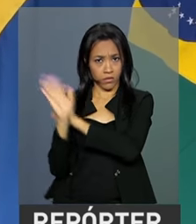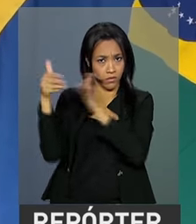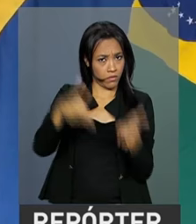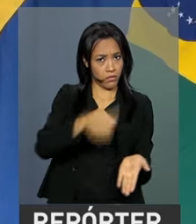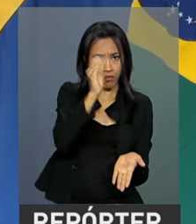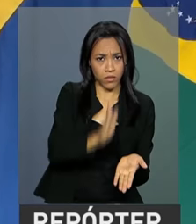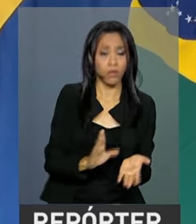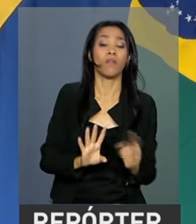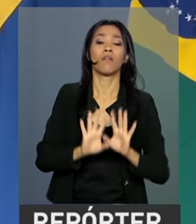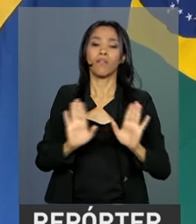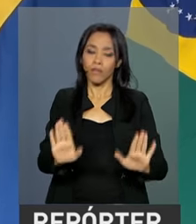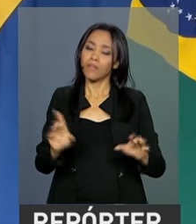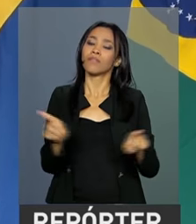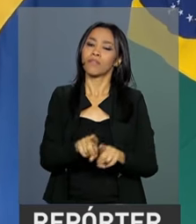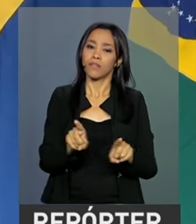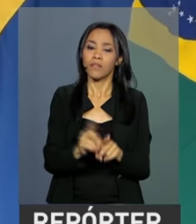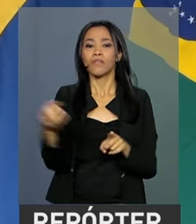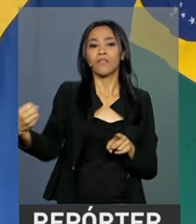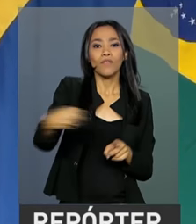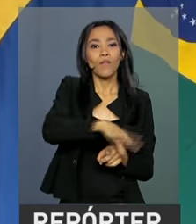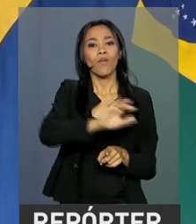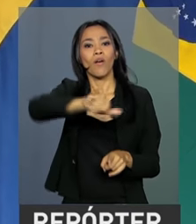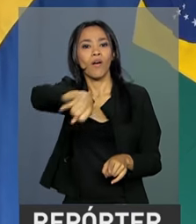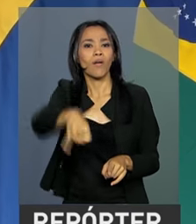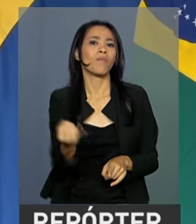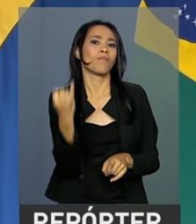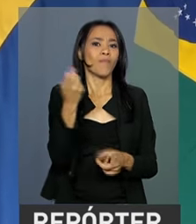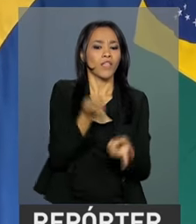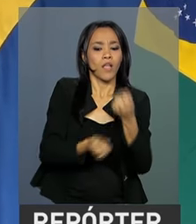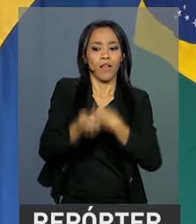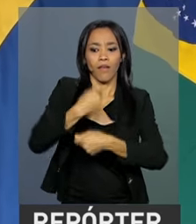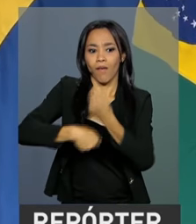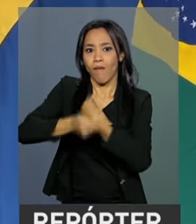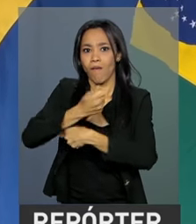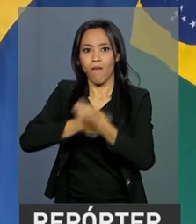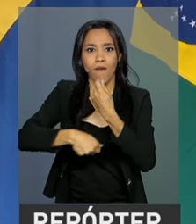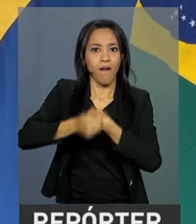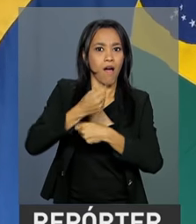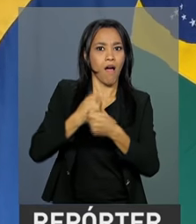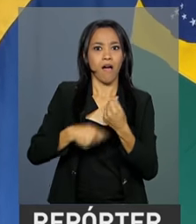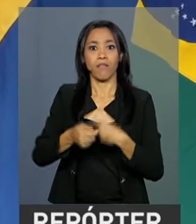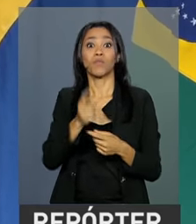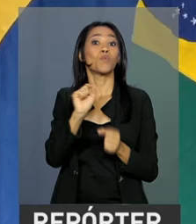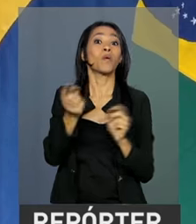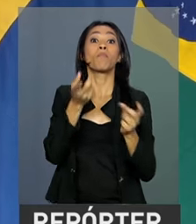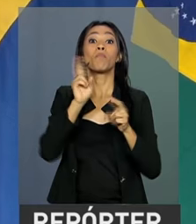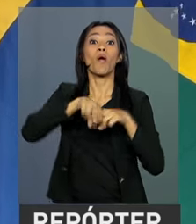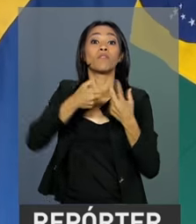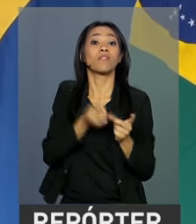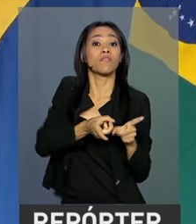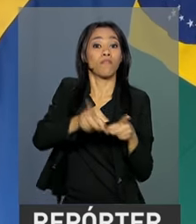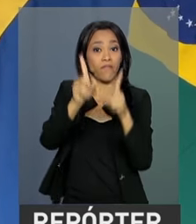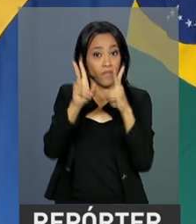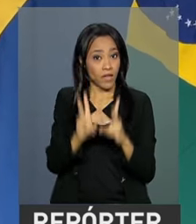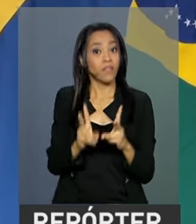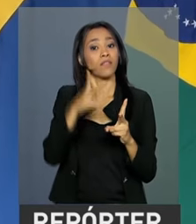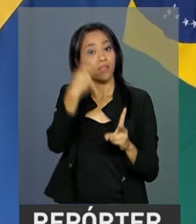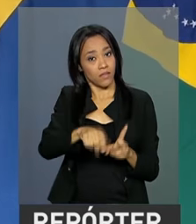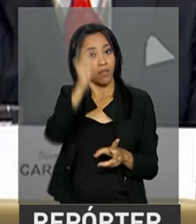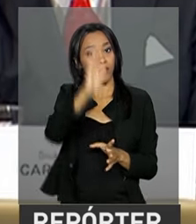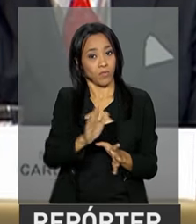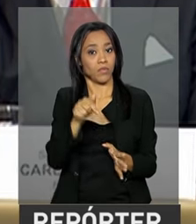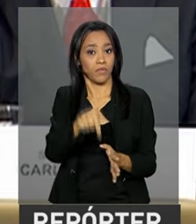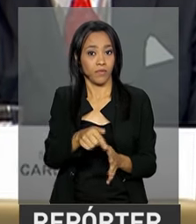mas também as novas oportunidades de negócios oferecidas pelos projetos de concessões e privatizações em curso no